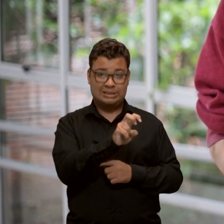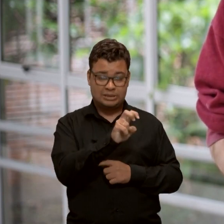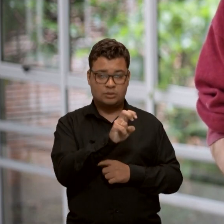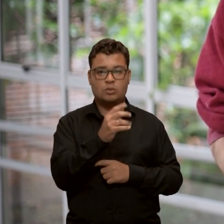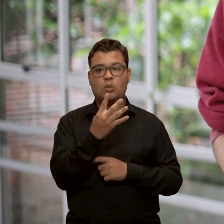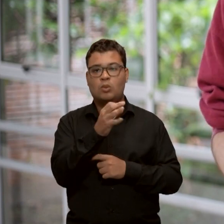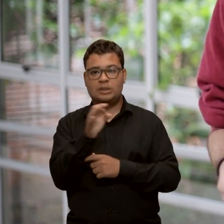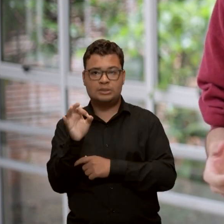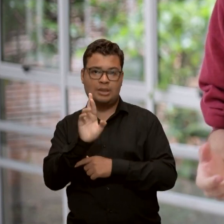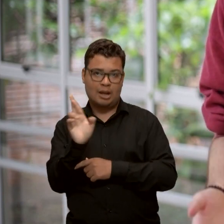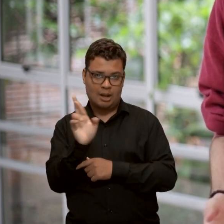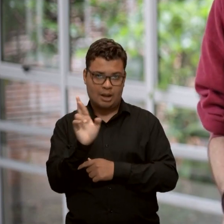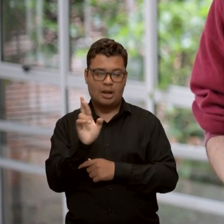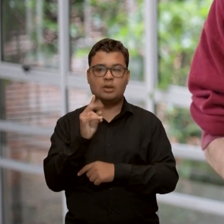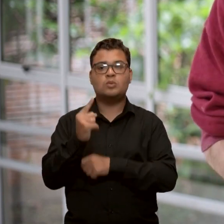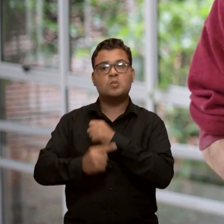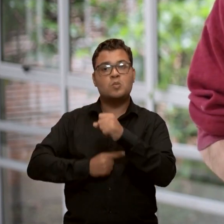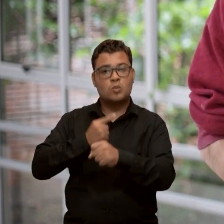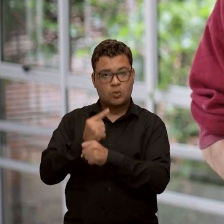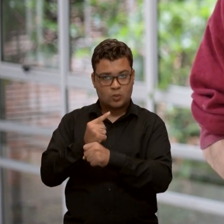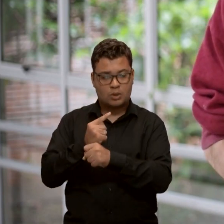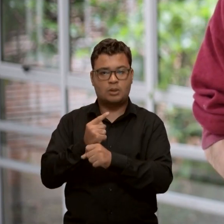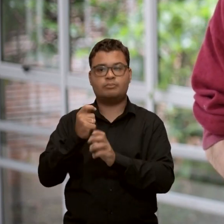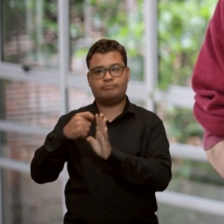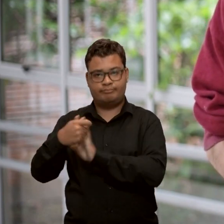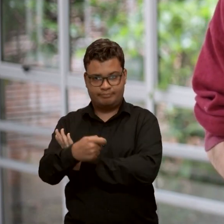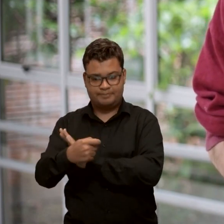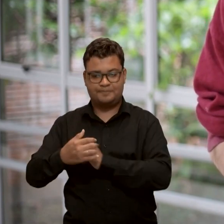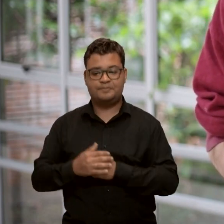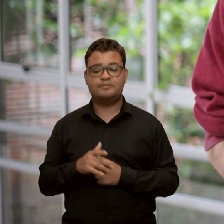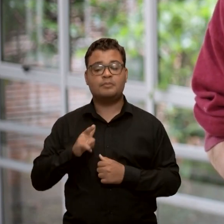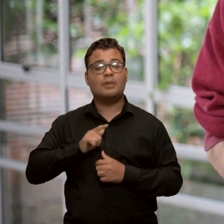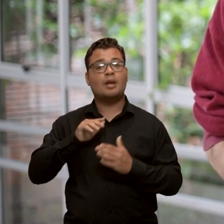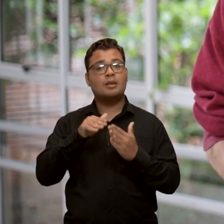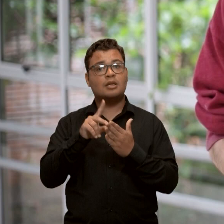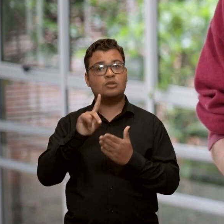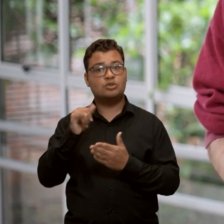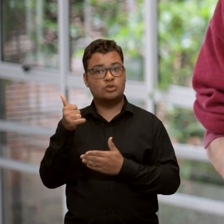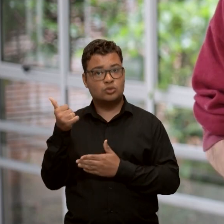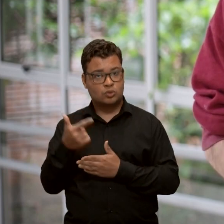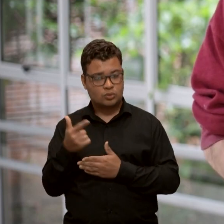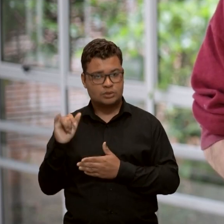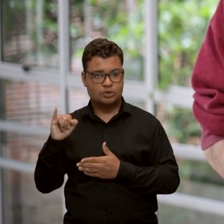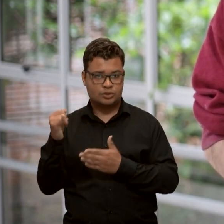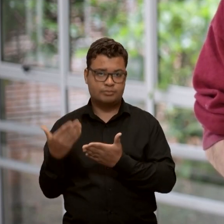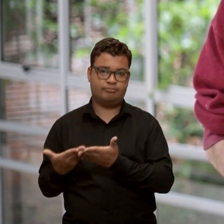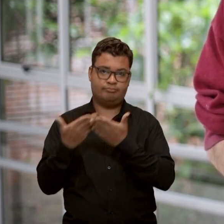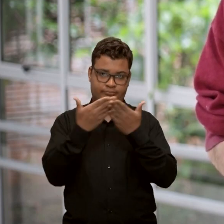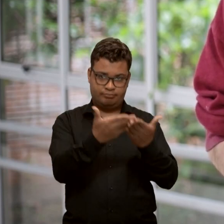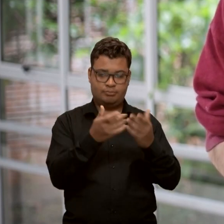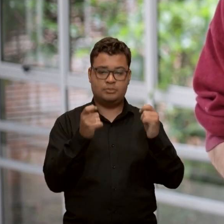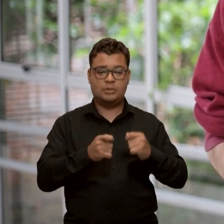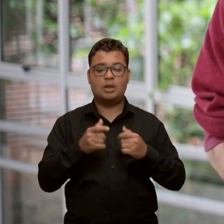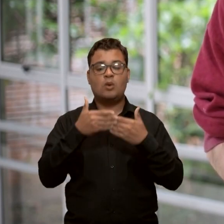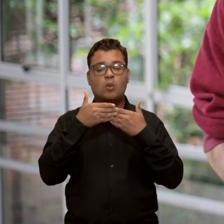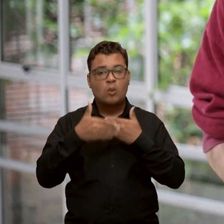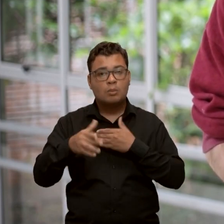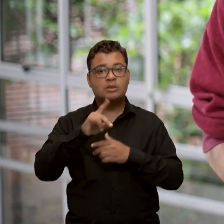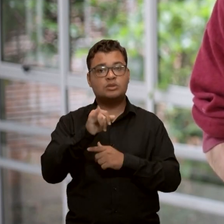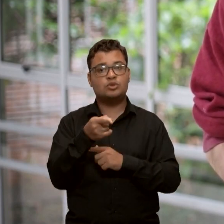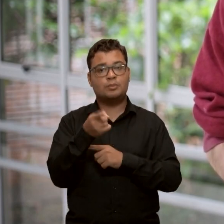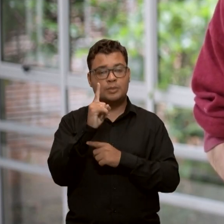12 meses. O prazo de submissão dos trabalhos vai até o dia 12 de janeiro e o projeto tem início no dia 1º de março